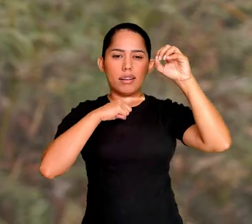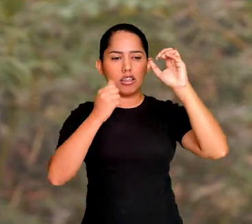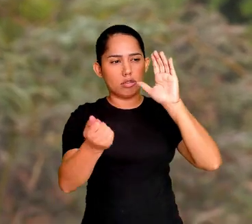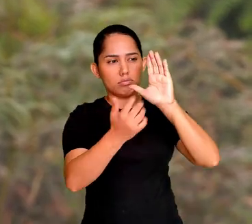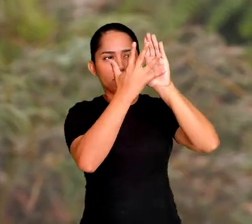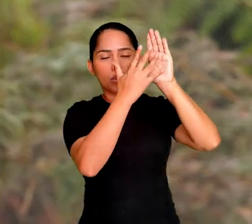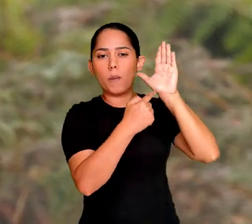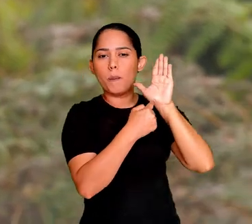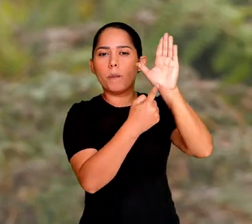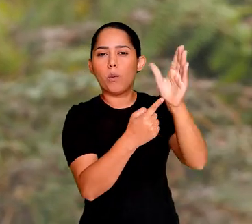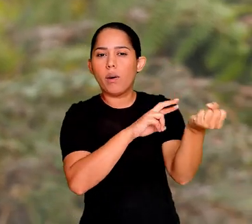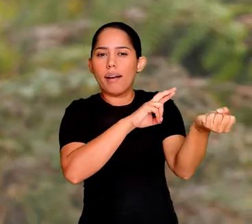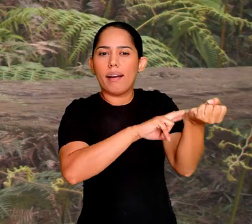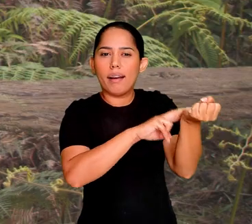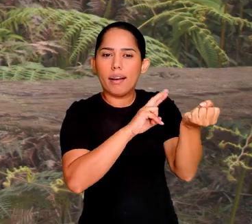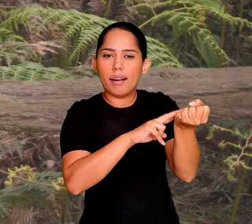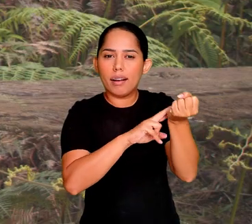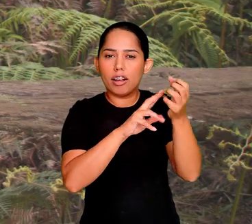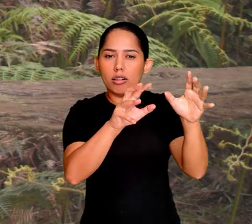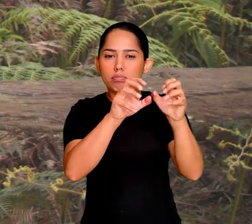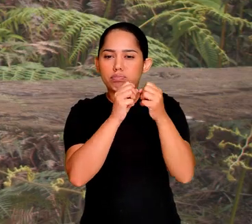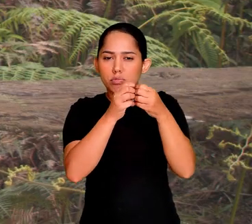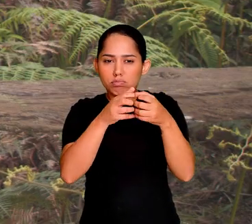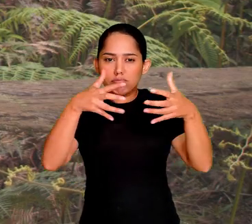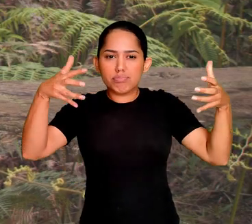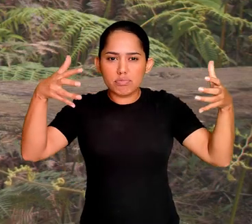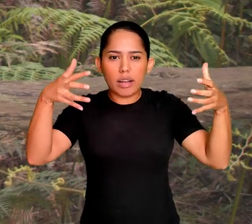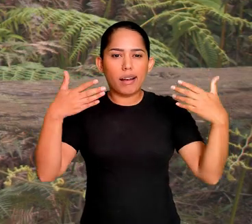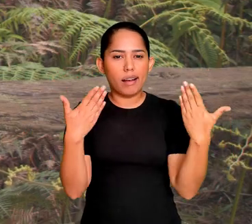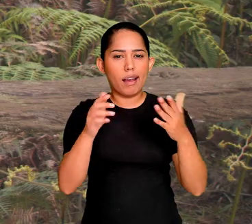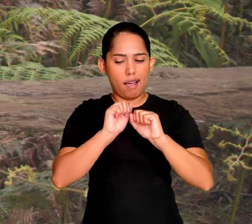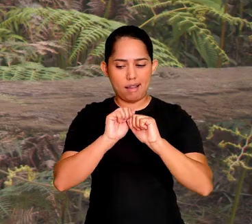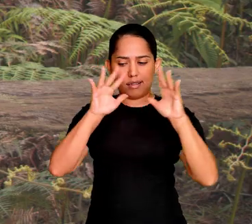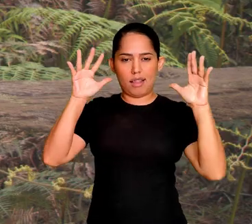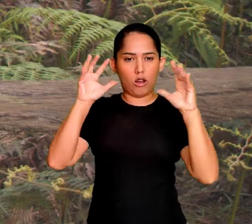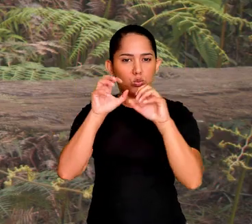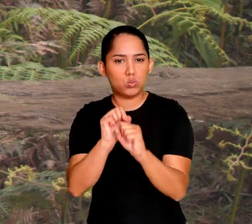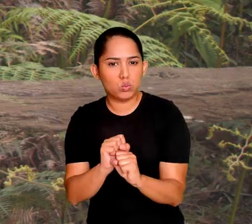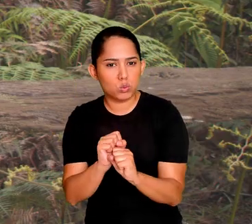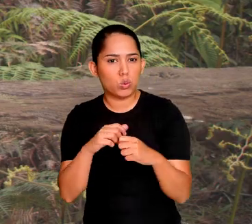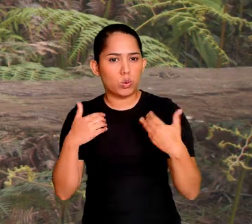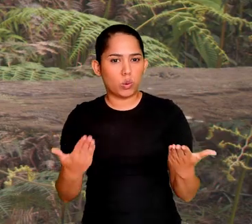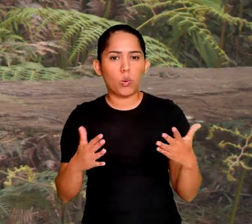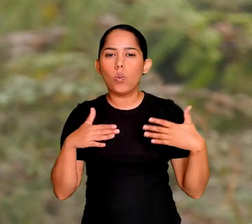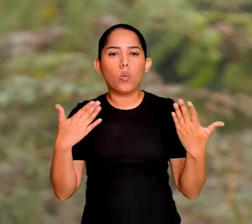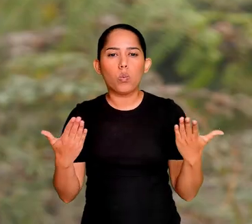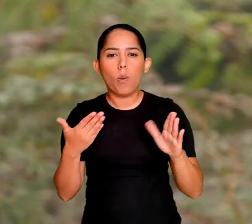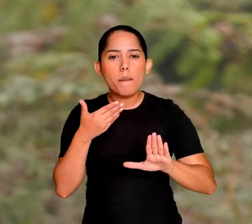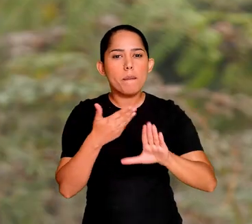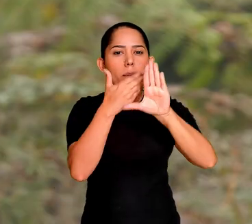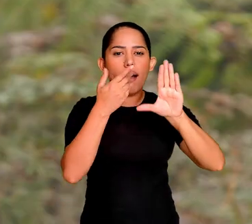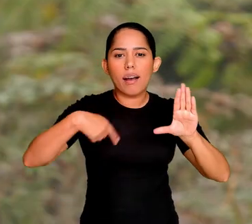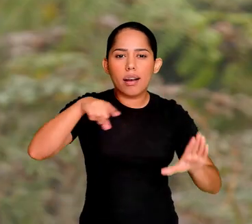imprimindo os seus ritmos, contração e expansão, claro, escuro.